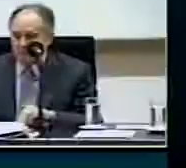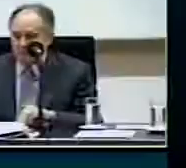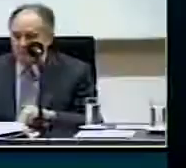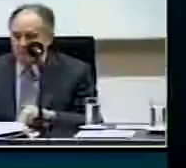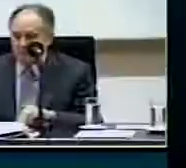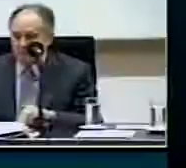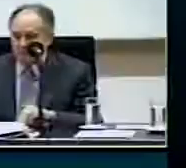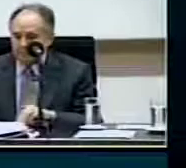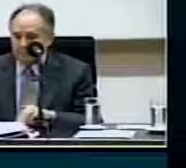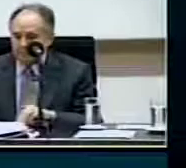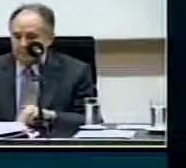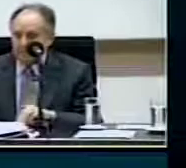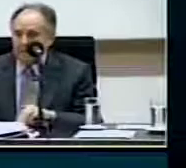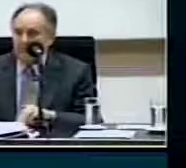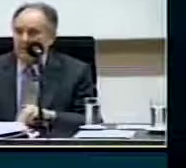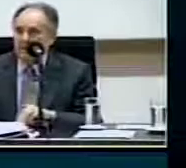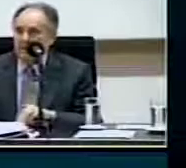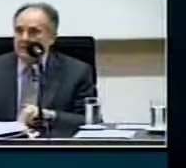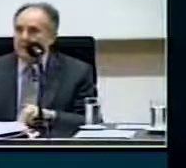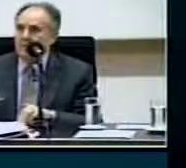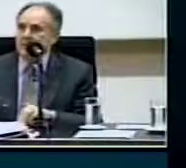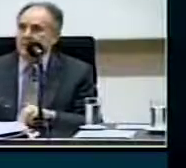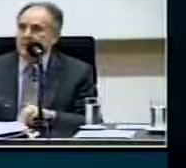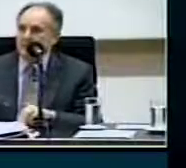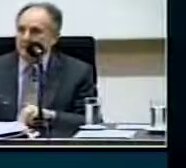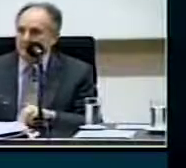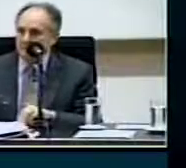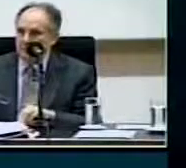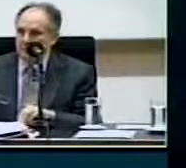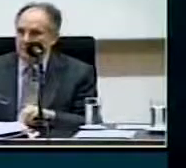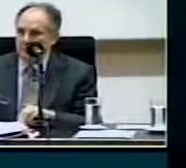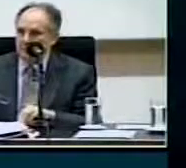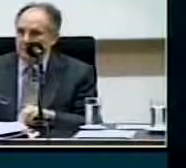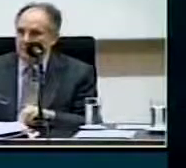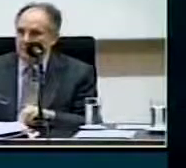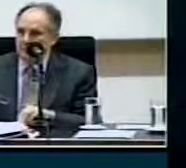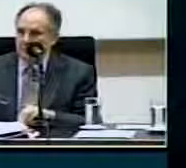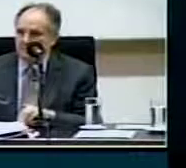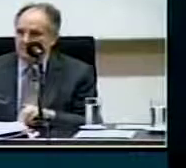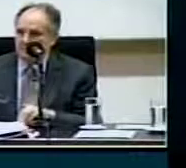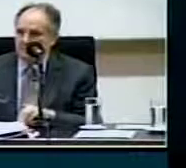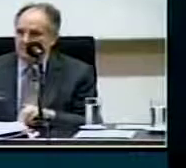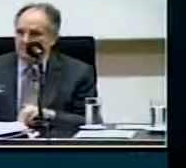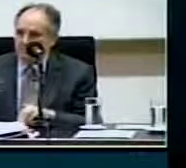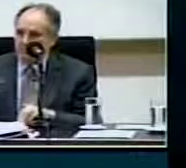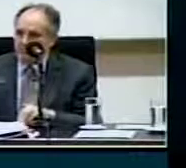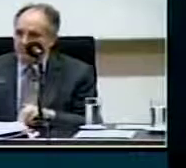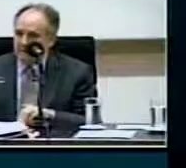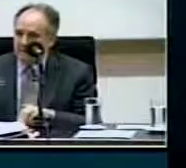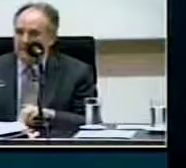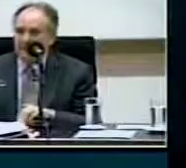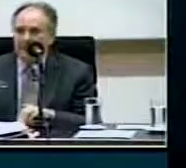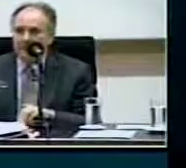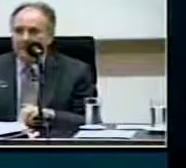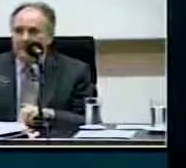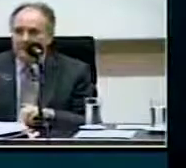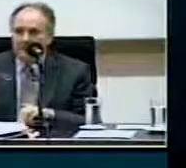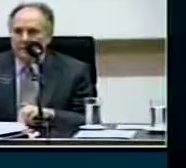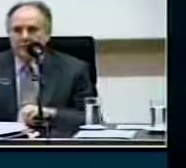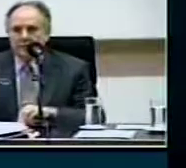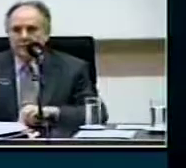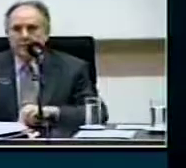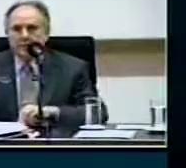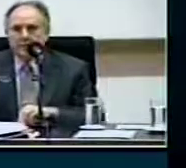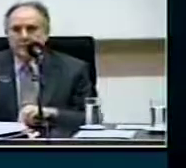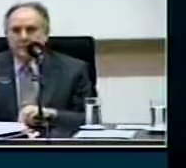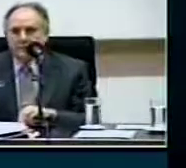de nenhum governante. Eu quero parabenizar Vossa Excelência, que tem sido aqui um baluarte, né, junto da comissão que trata especificamente da saúde,